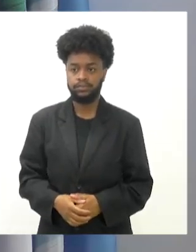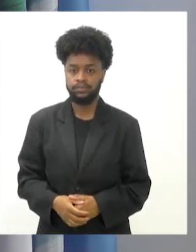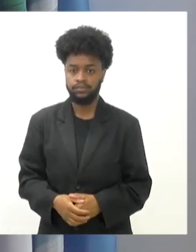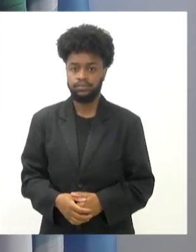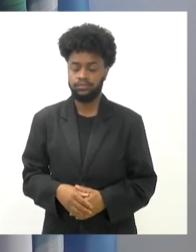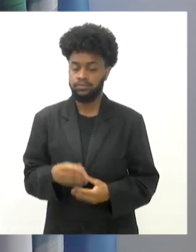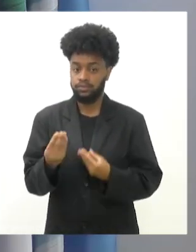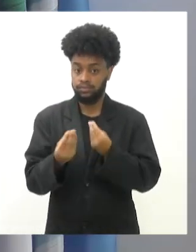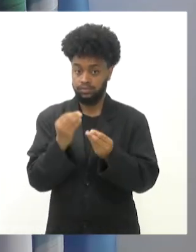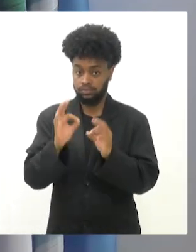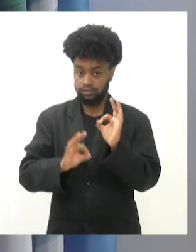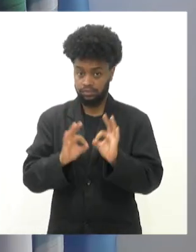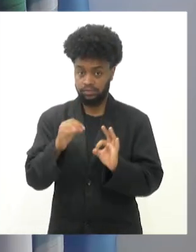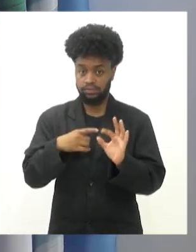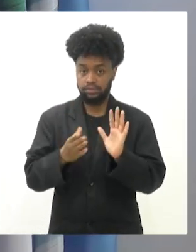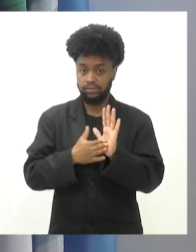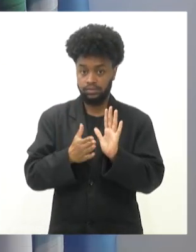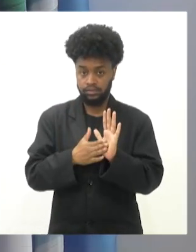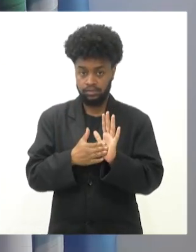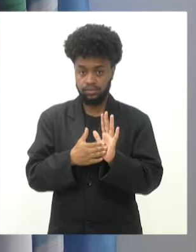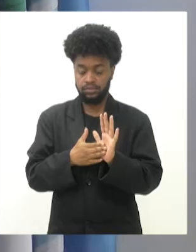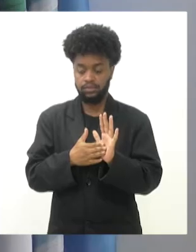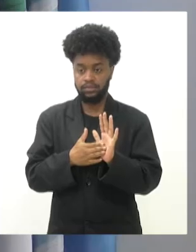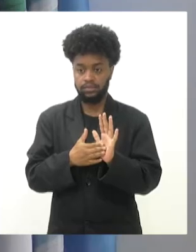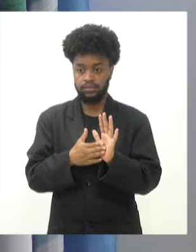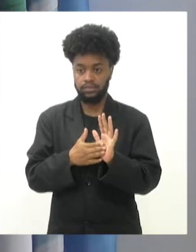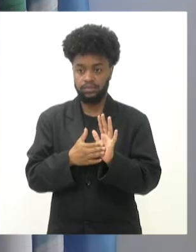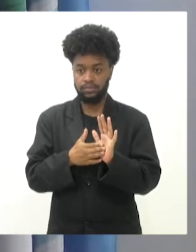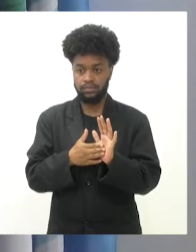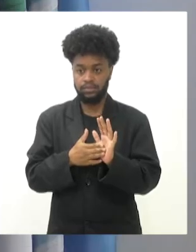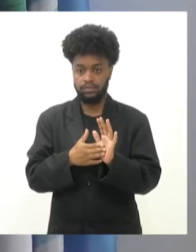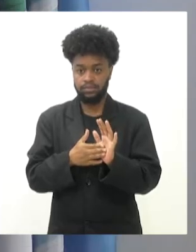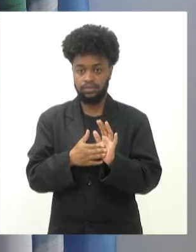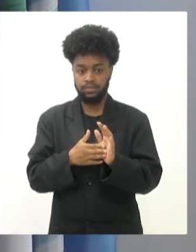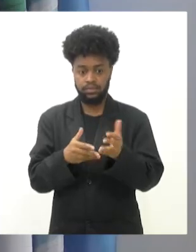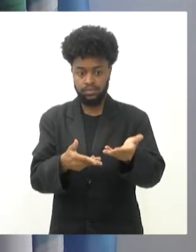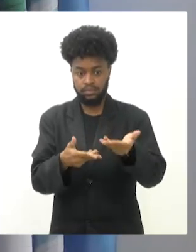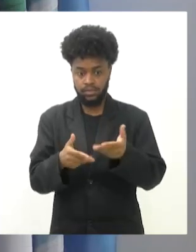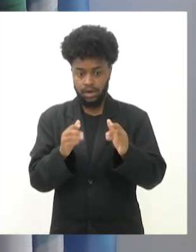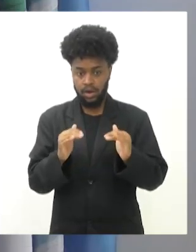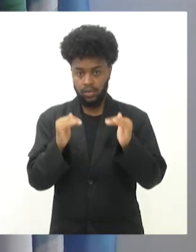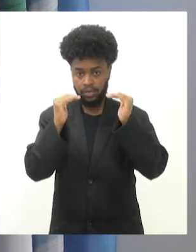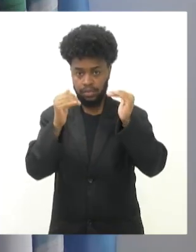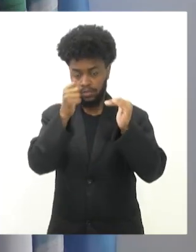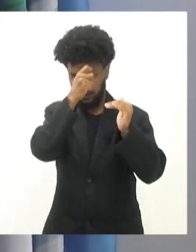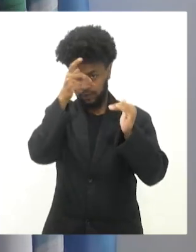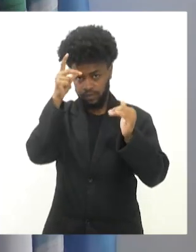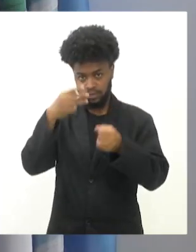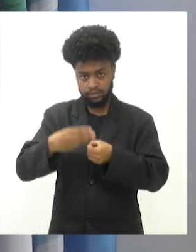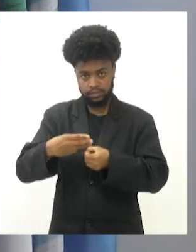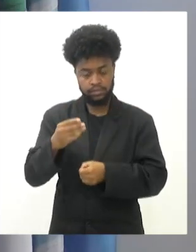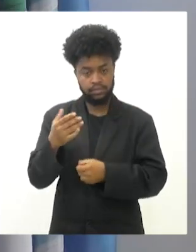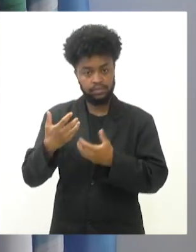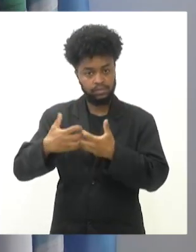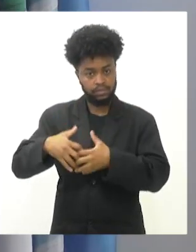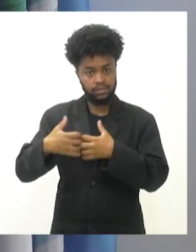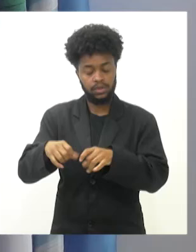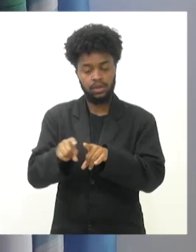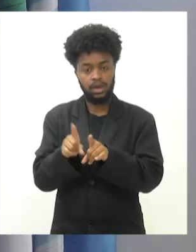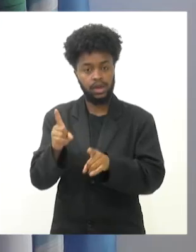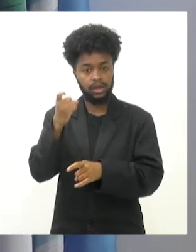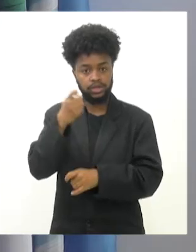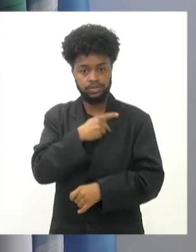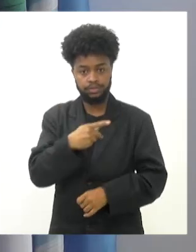eixo, propõe-se que sejam ouvidos autoridades da Prefeitura Municipal de Petrópolis, inclusive o ex-prefeito